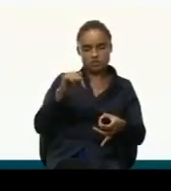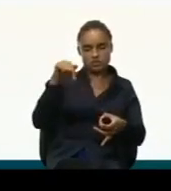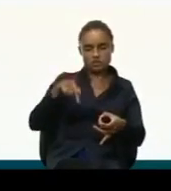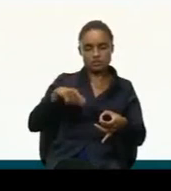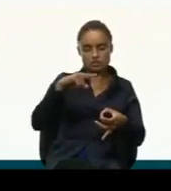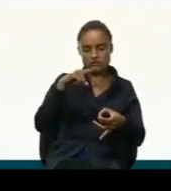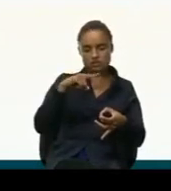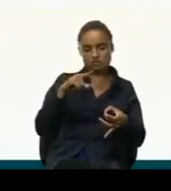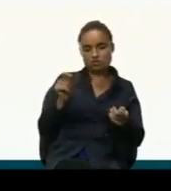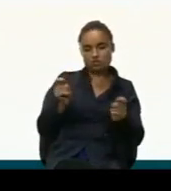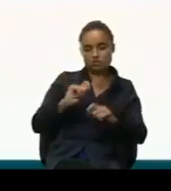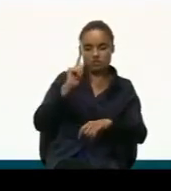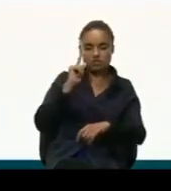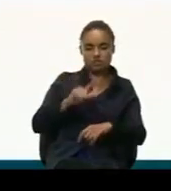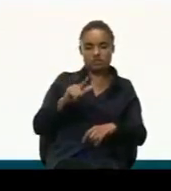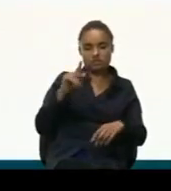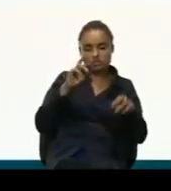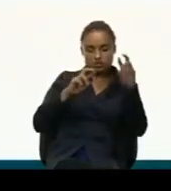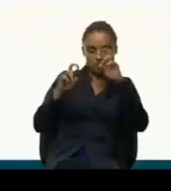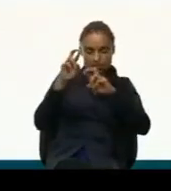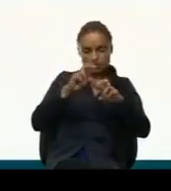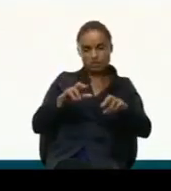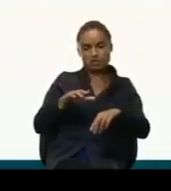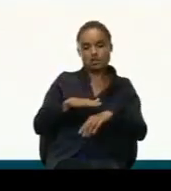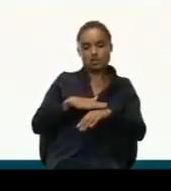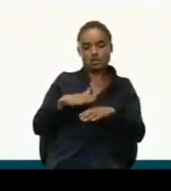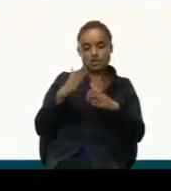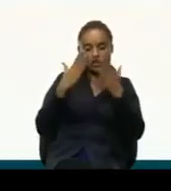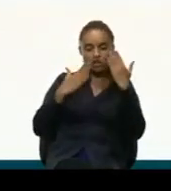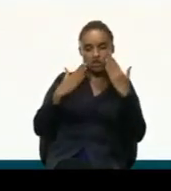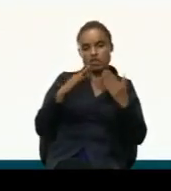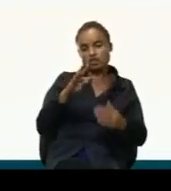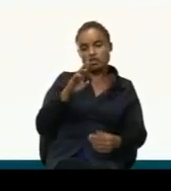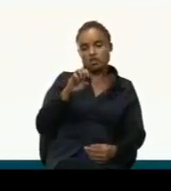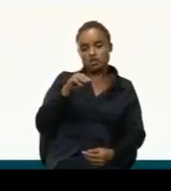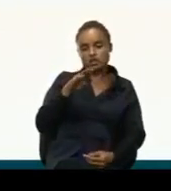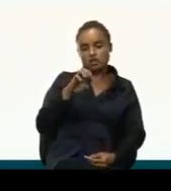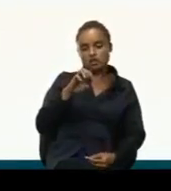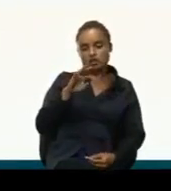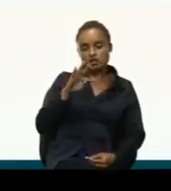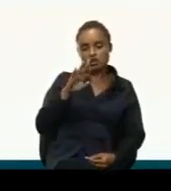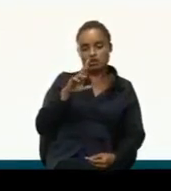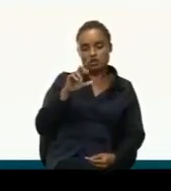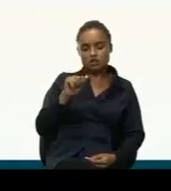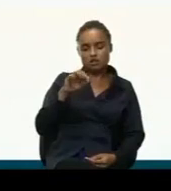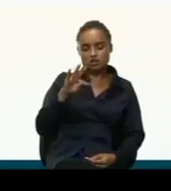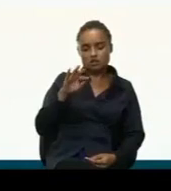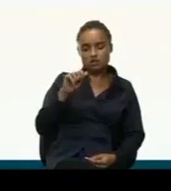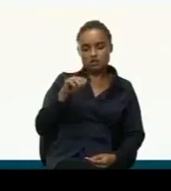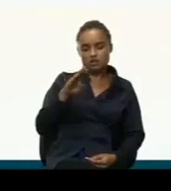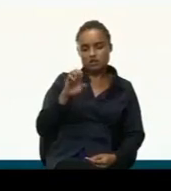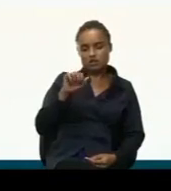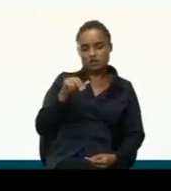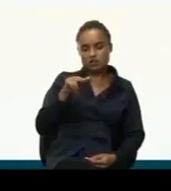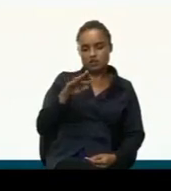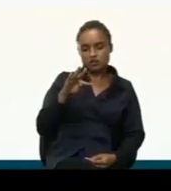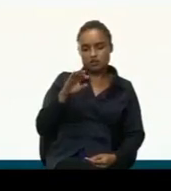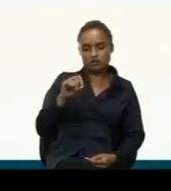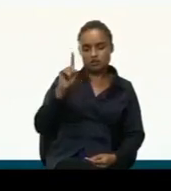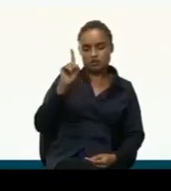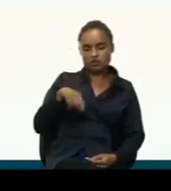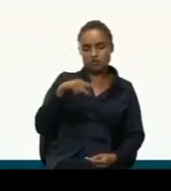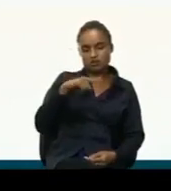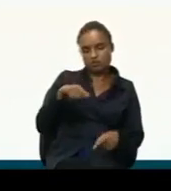bombeada para a estação de tratamento. Então, a gente fez a duplicação dessa estação, que essa aqui era a obra já pronta, e essa